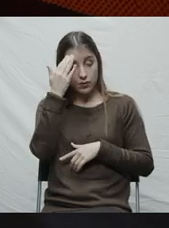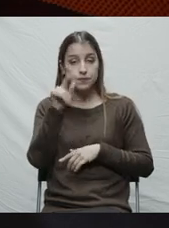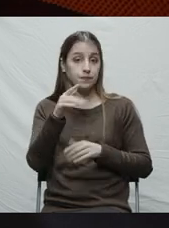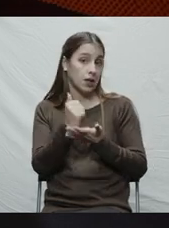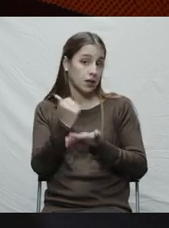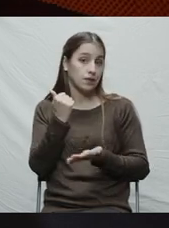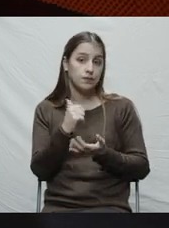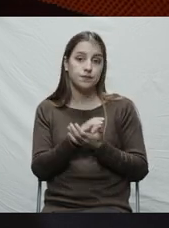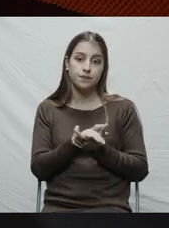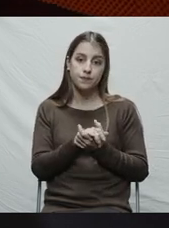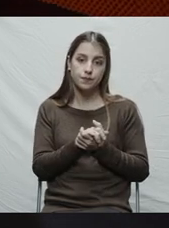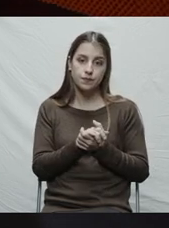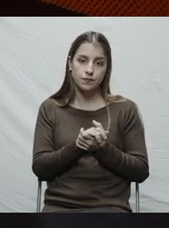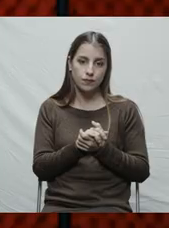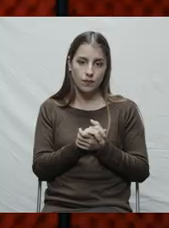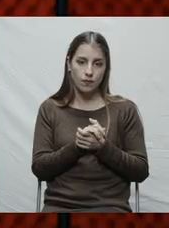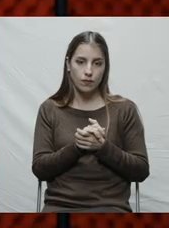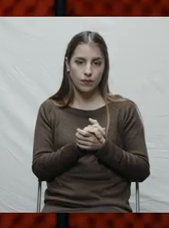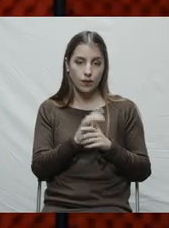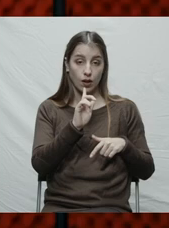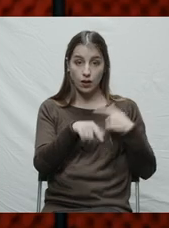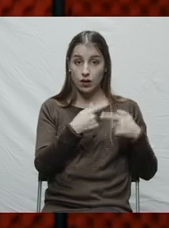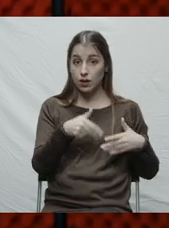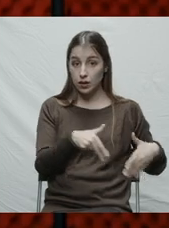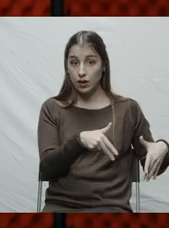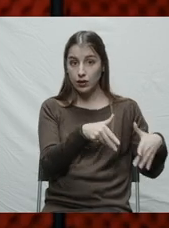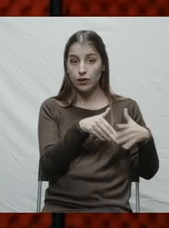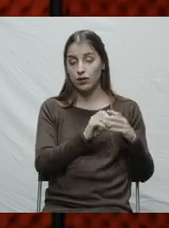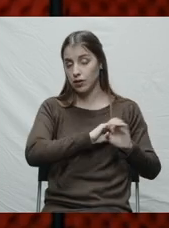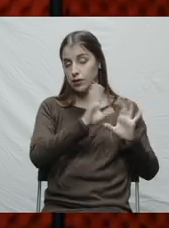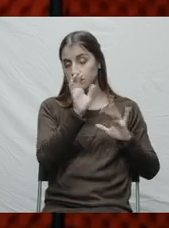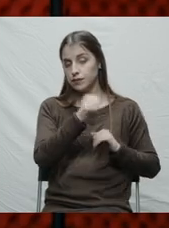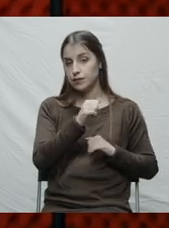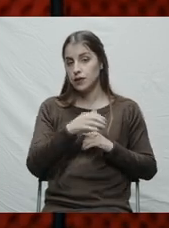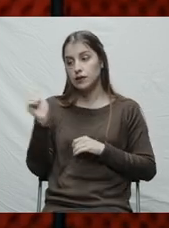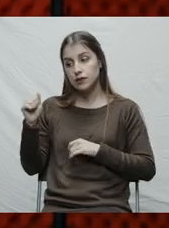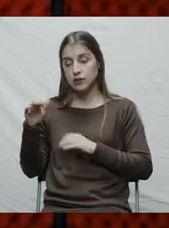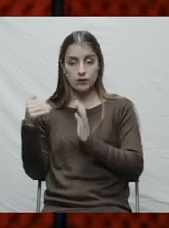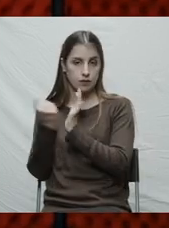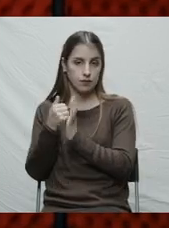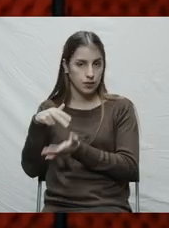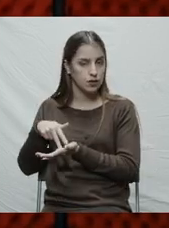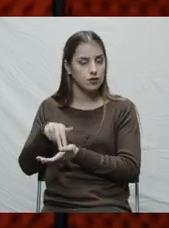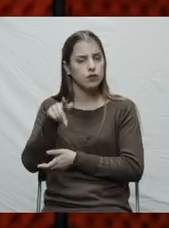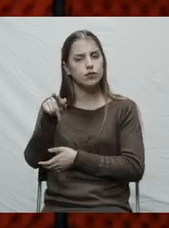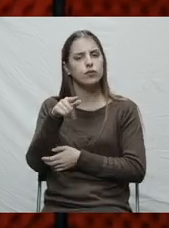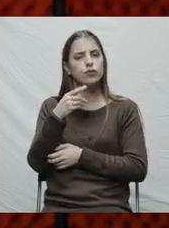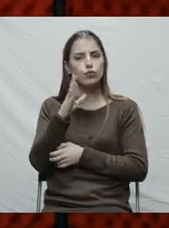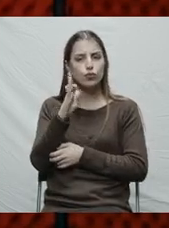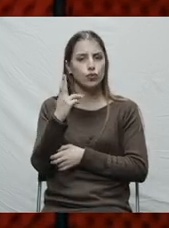acaba por depois estar para outras trajetórias. Sim, claro. E sim, estar sempre presente, corpo, pensamento. E tu, Hugo,